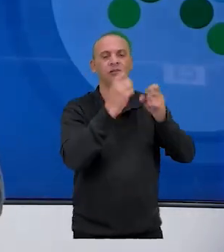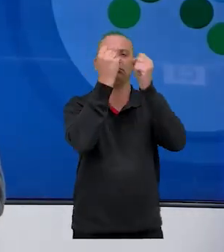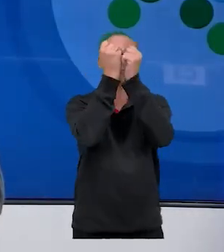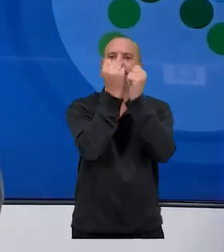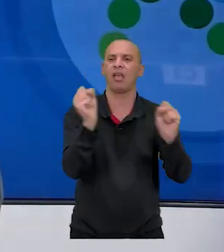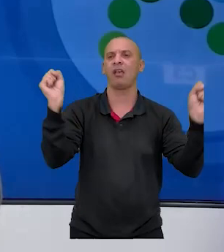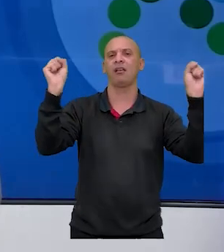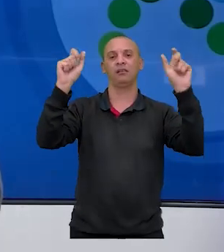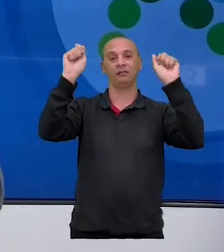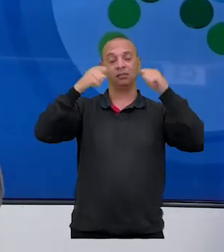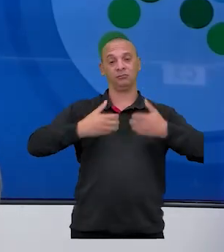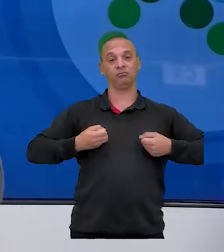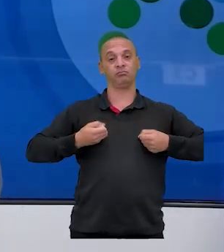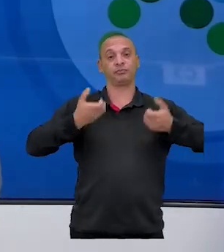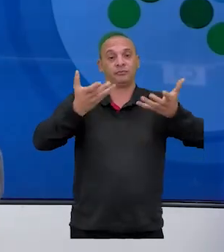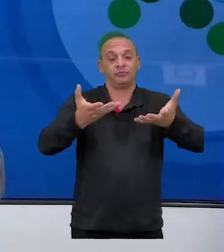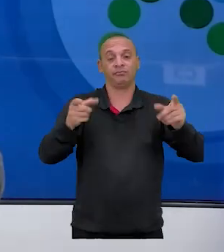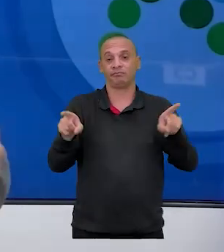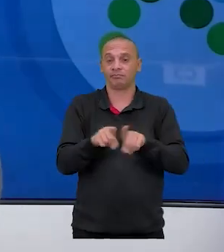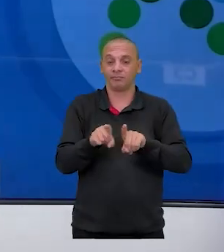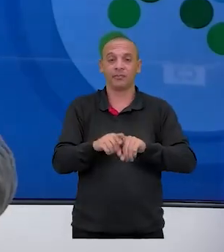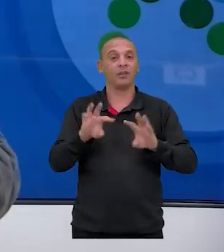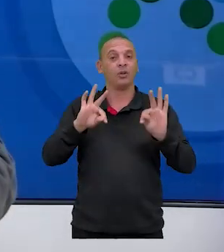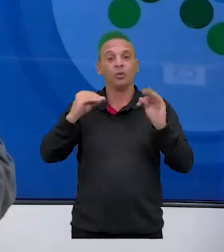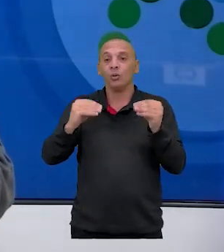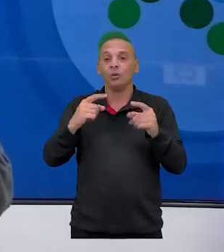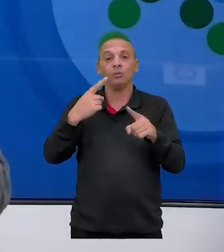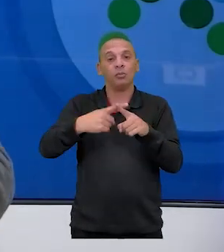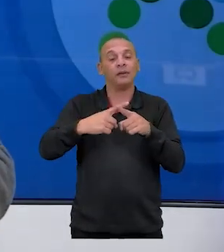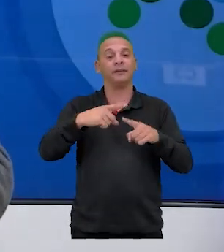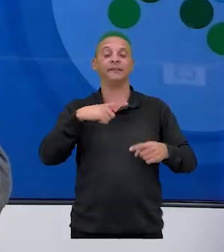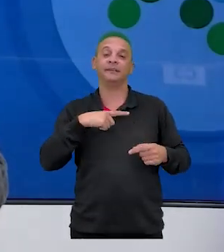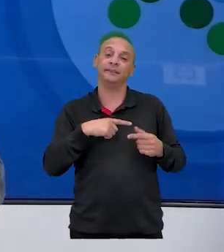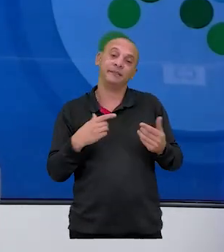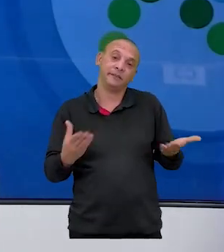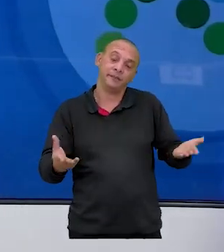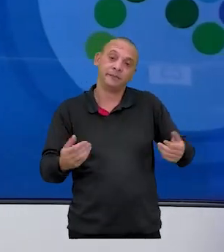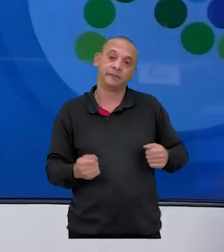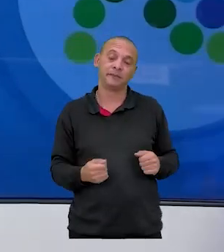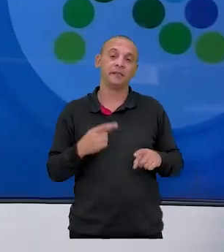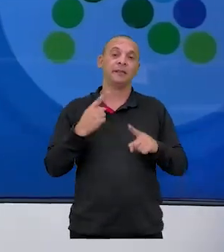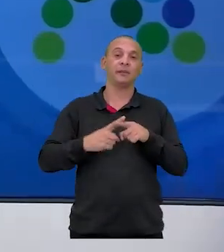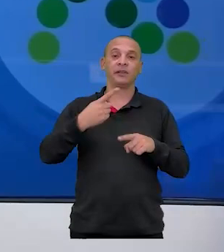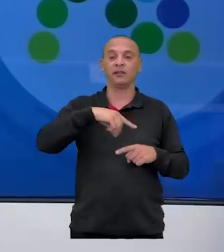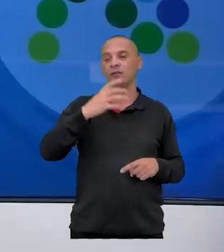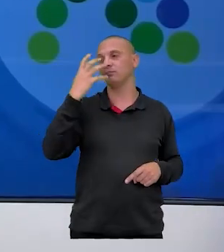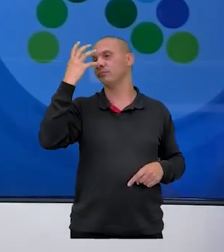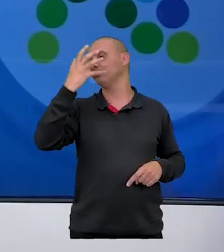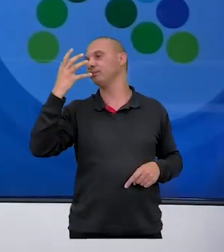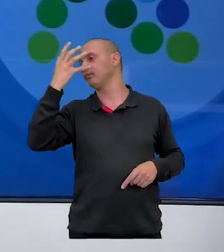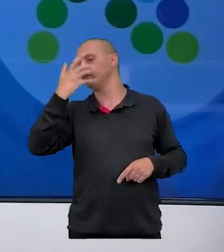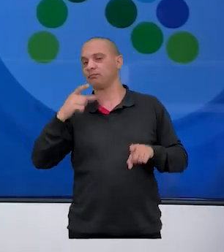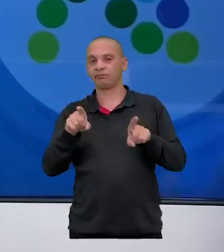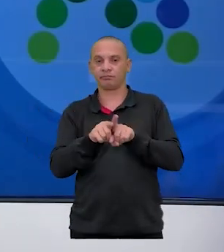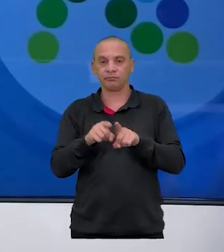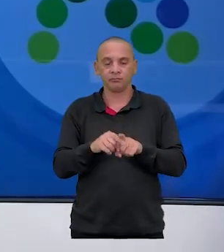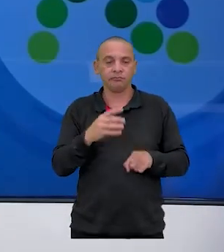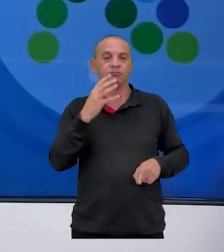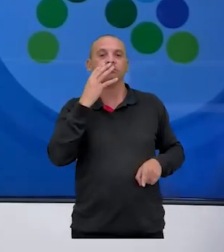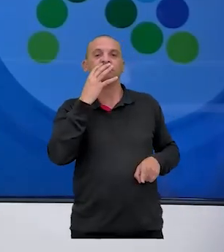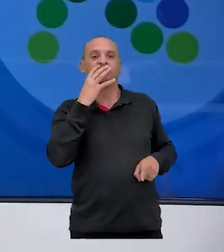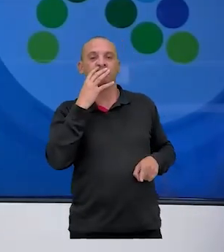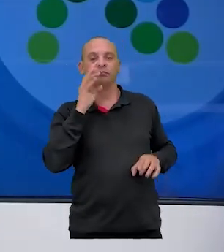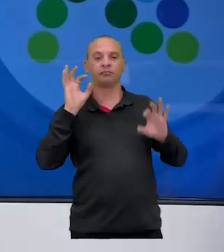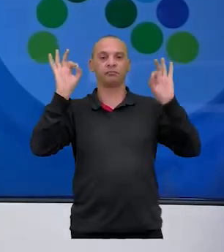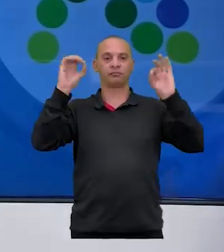liberta. Tudo tem um porquê. A poesia tem um porquê de nos causar encantamento. E o encantamento é